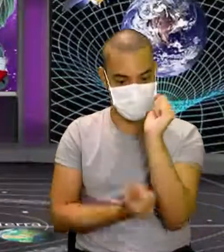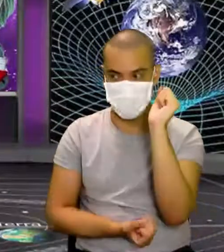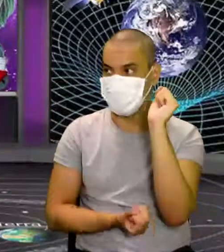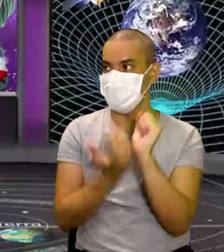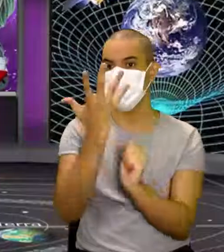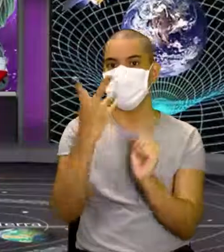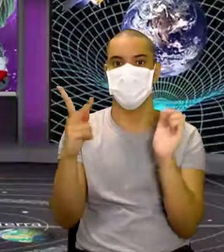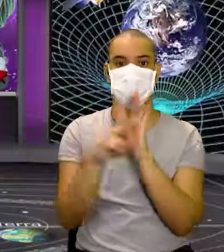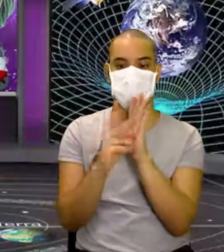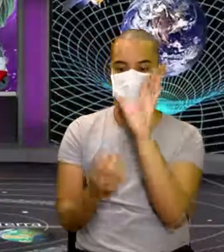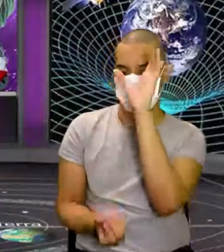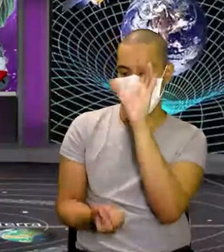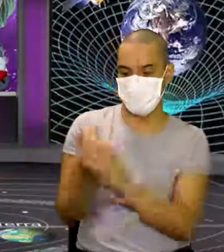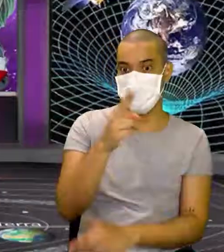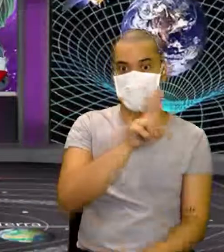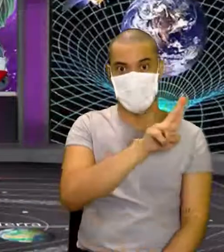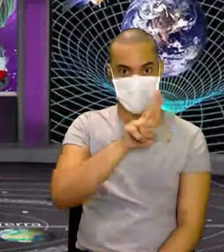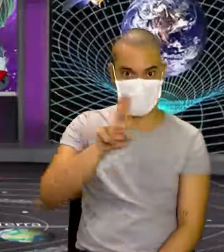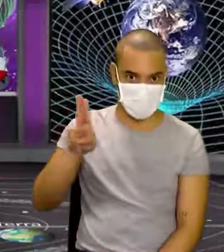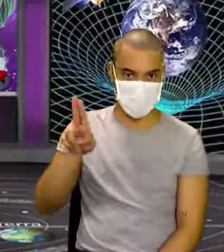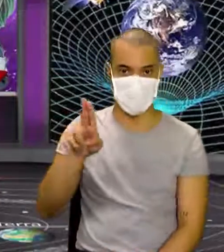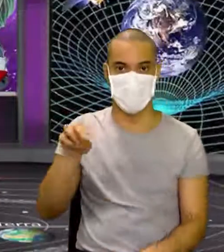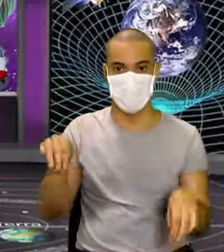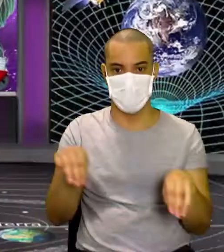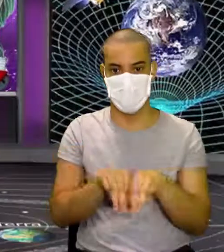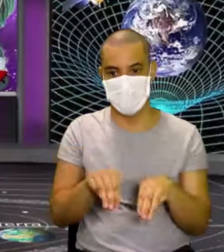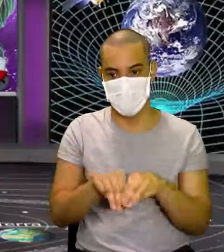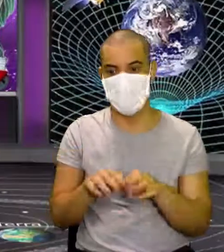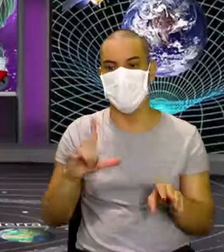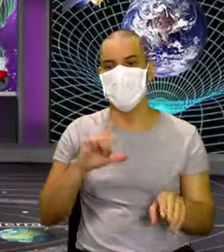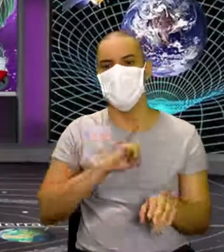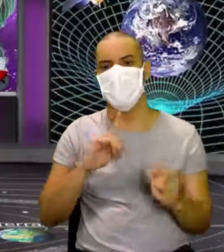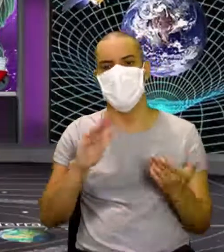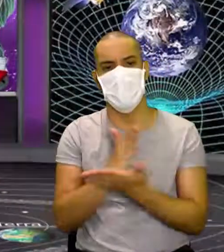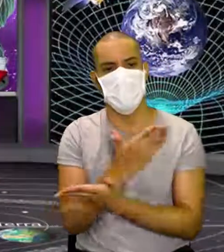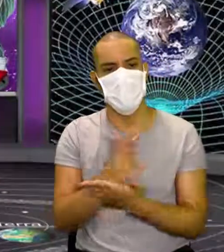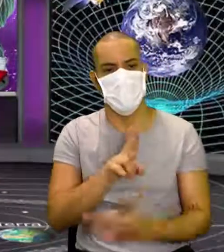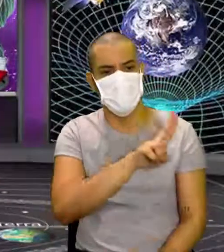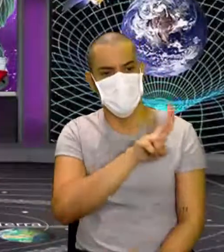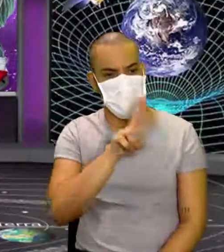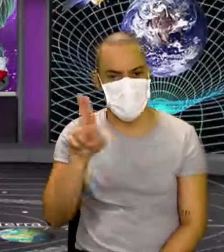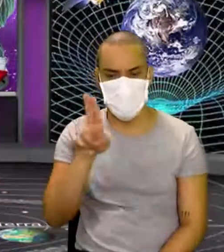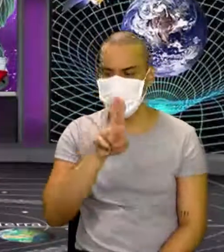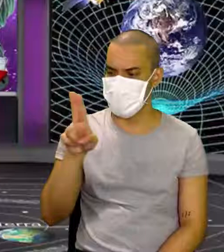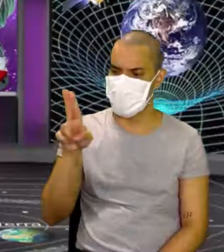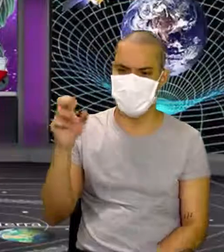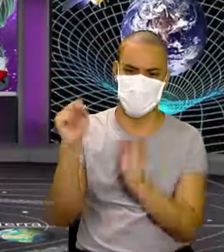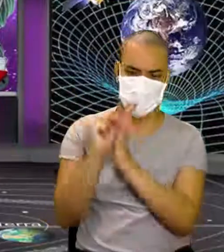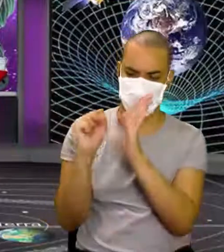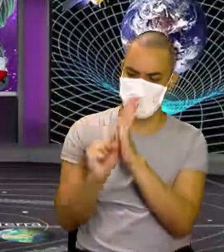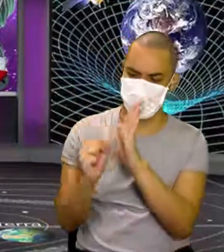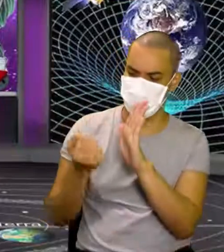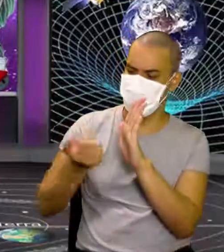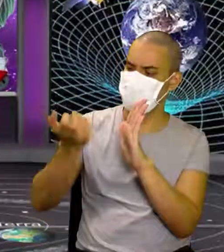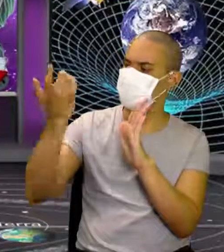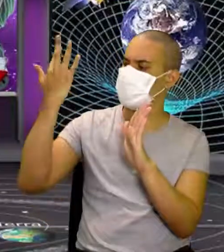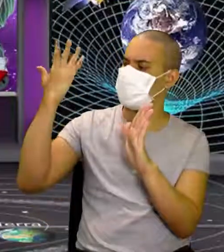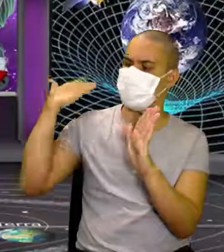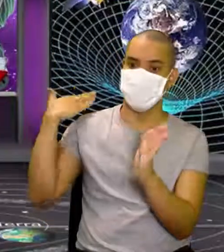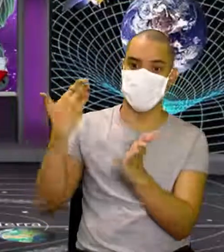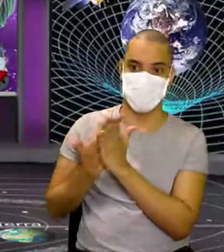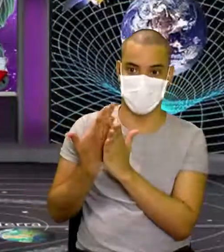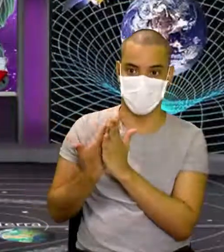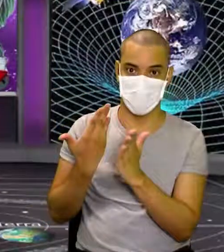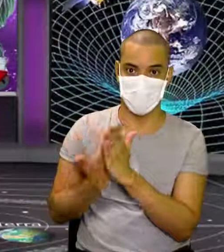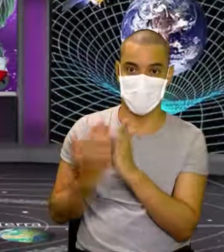da origem do nome do magnetismo e alguns nomes que vocês viram que de séculos atrás que estudavam aí